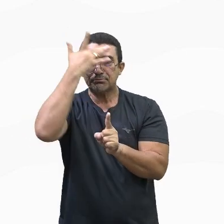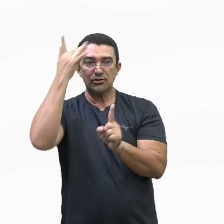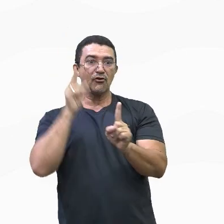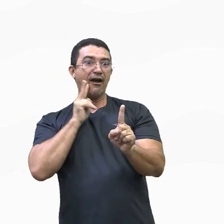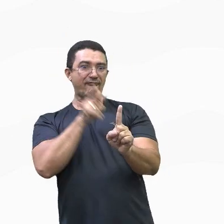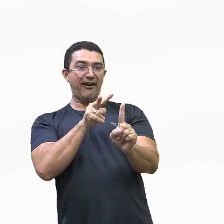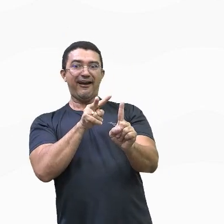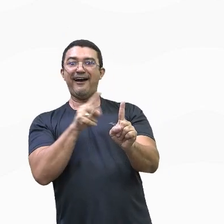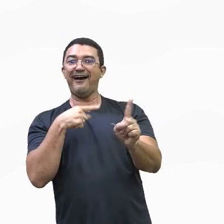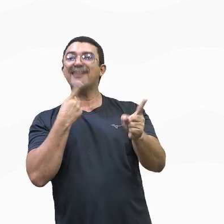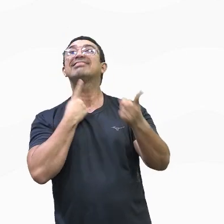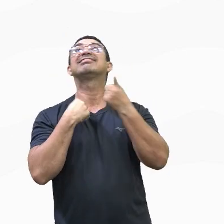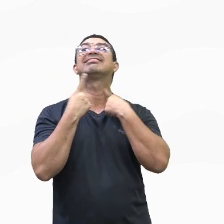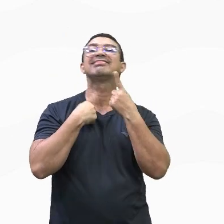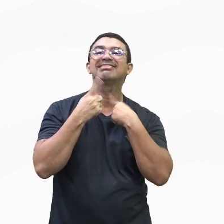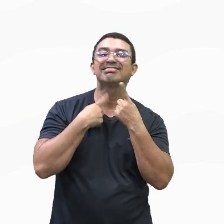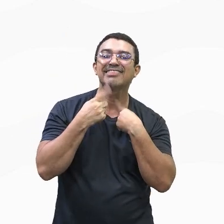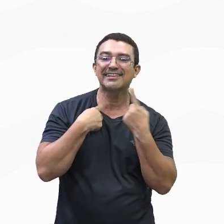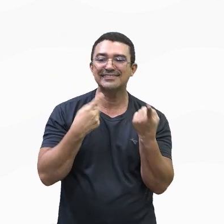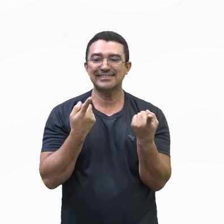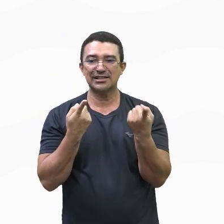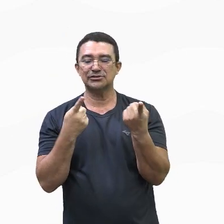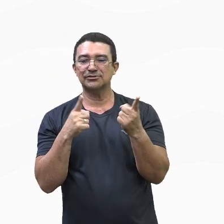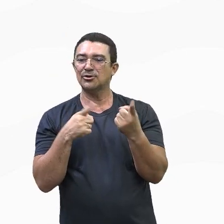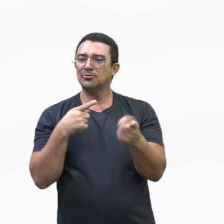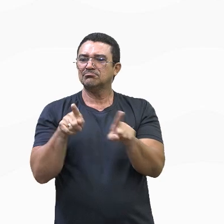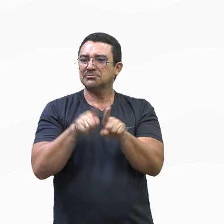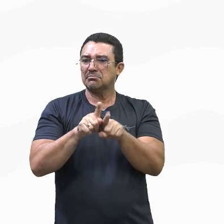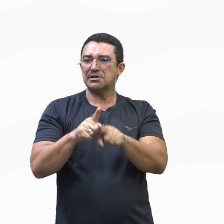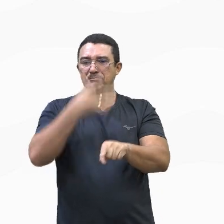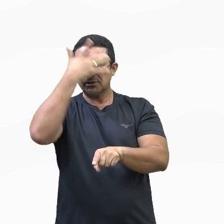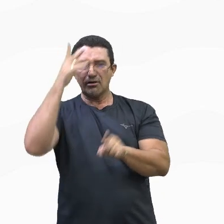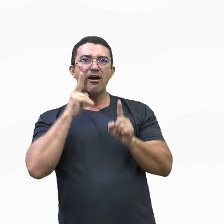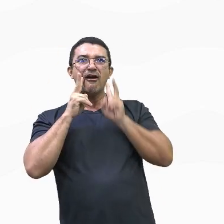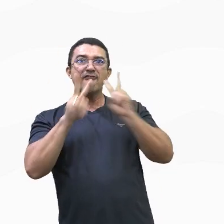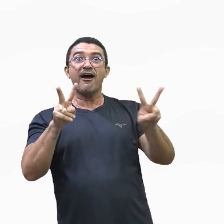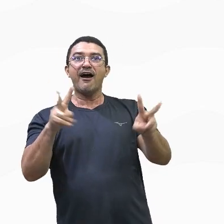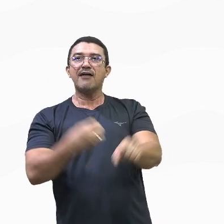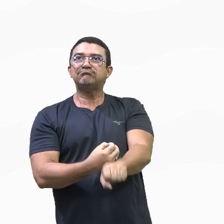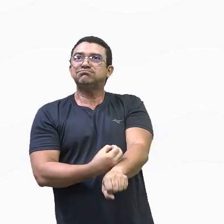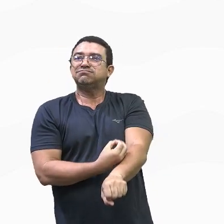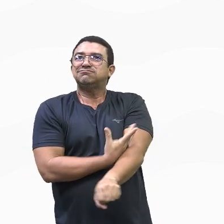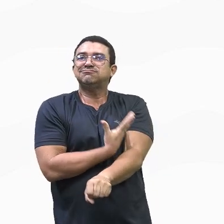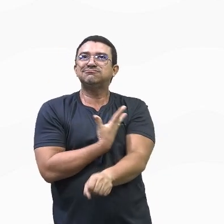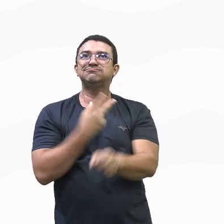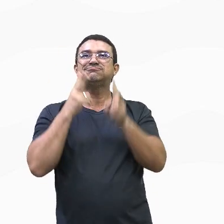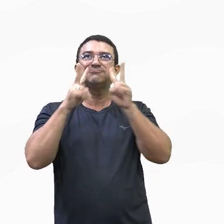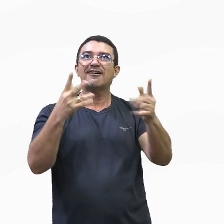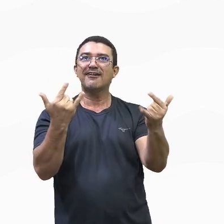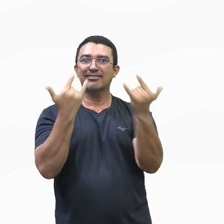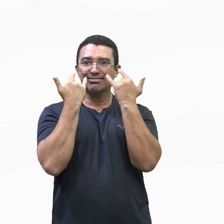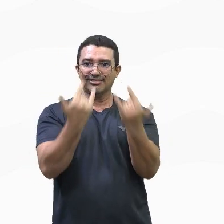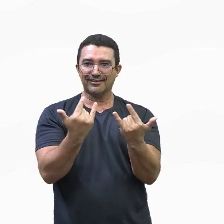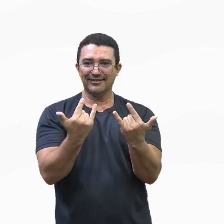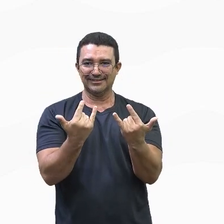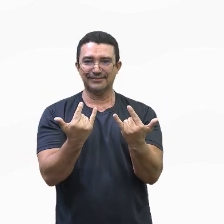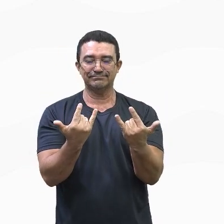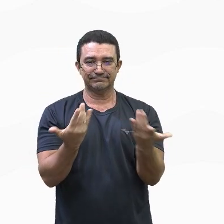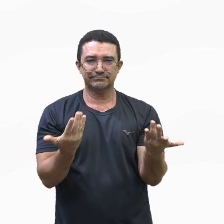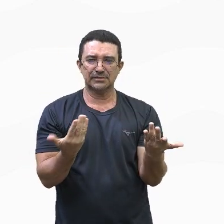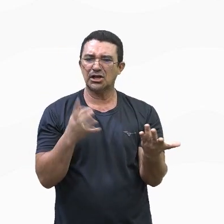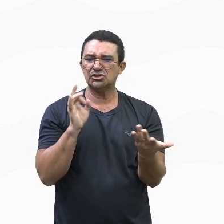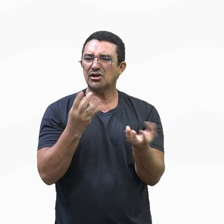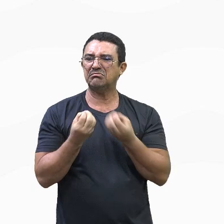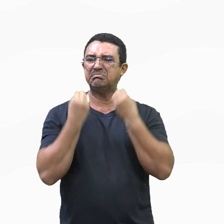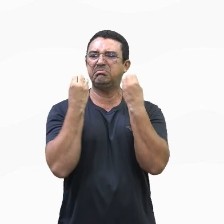desejo ou algum tipo de comoção no público a que se destina. Então, olha só, não é simplesmente